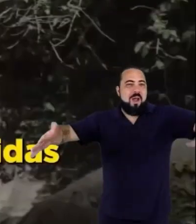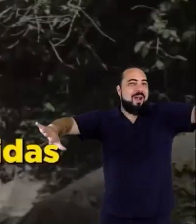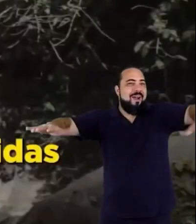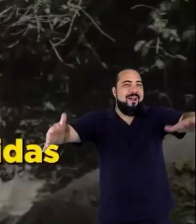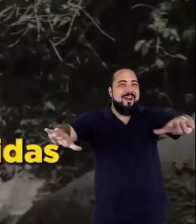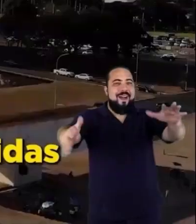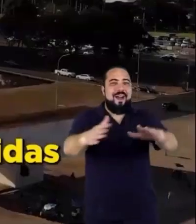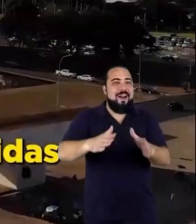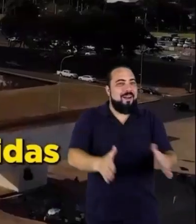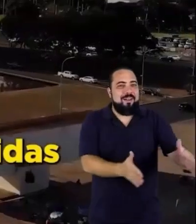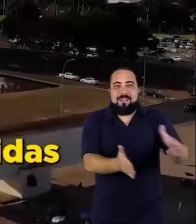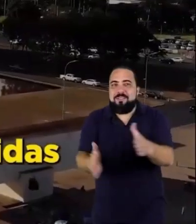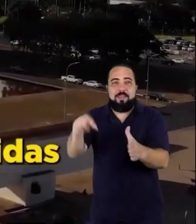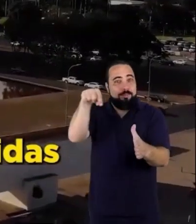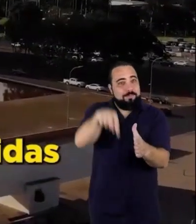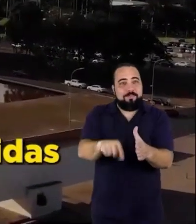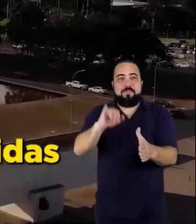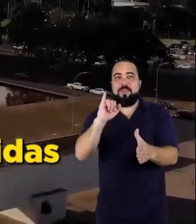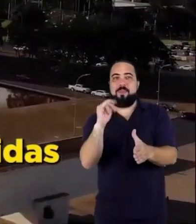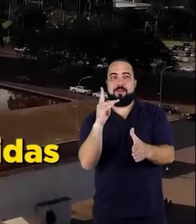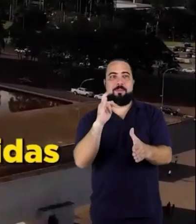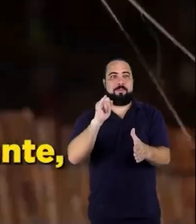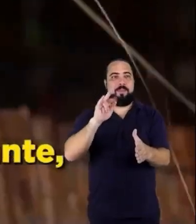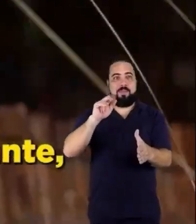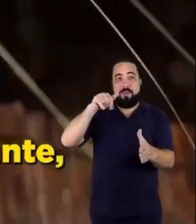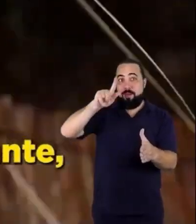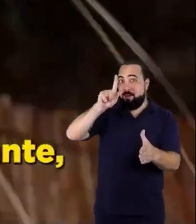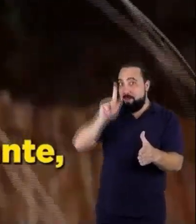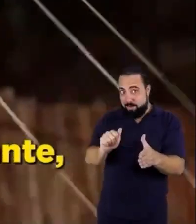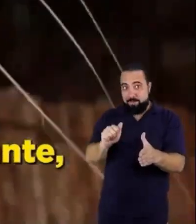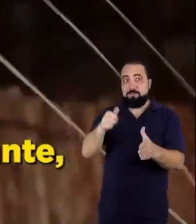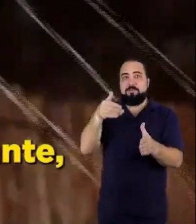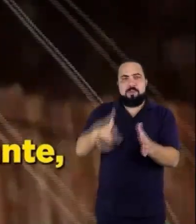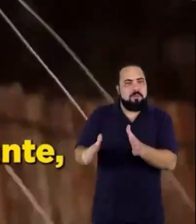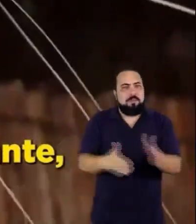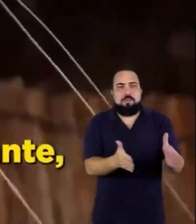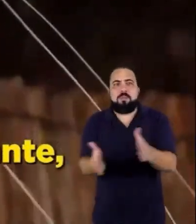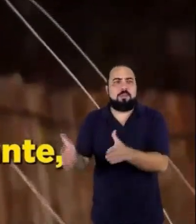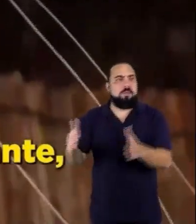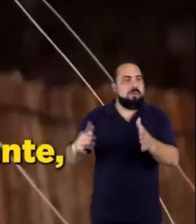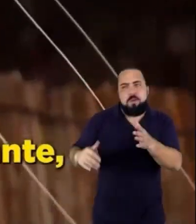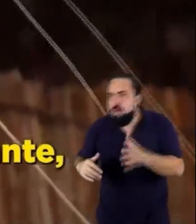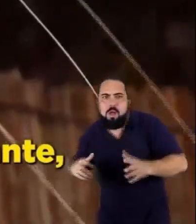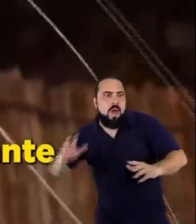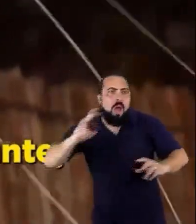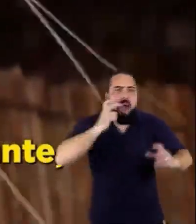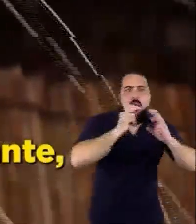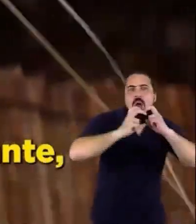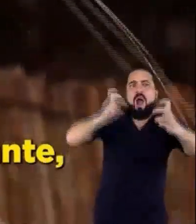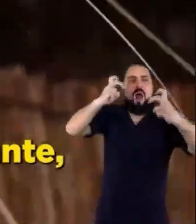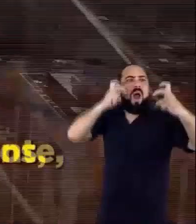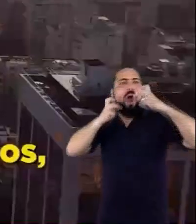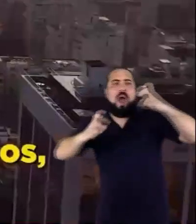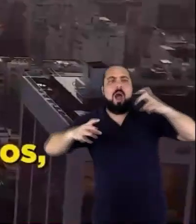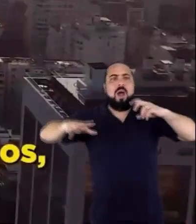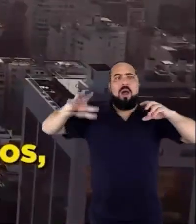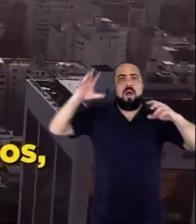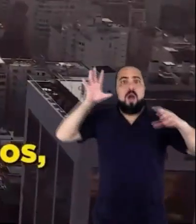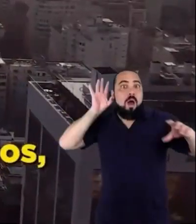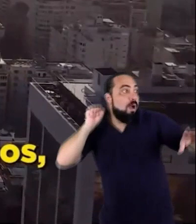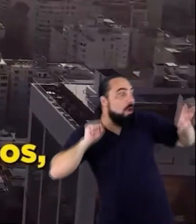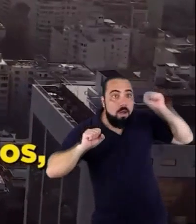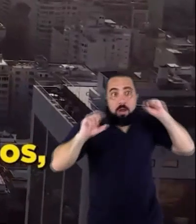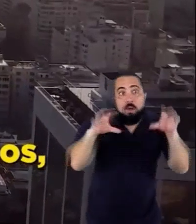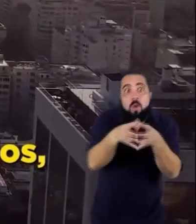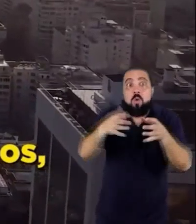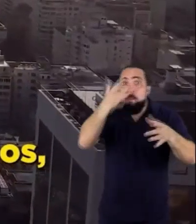ouviram doi pirangas margens plácidas de um povo herói cobrado vento Barti e